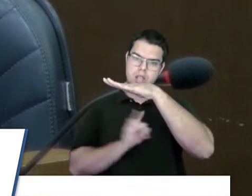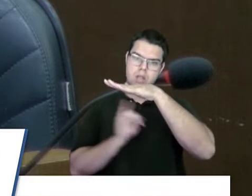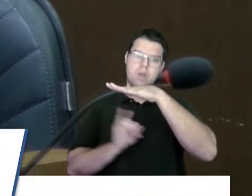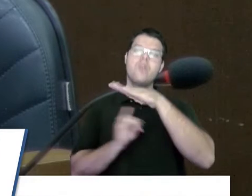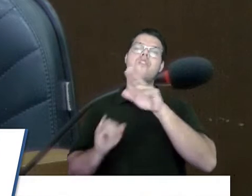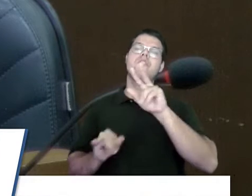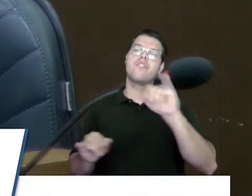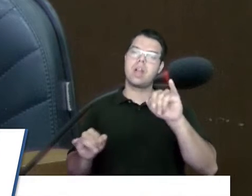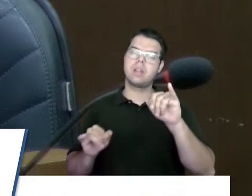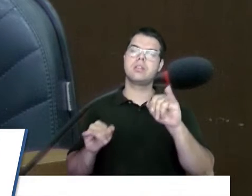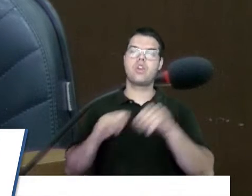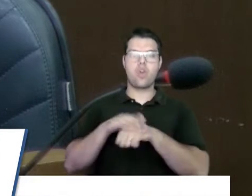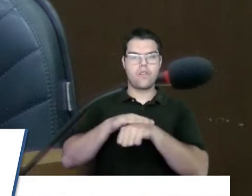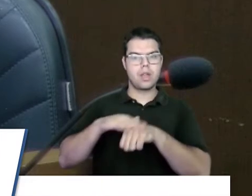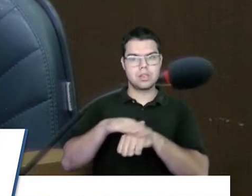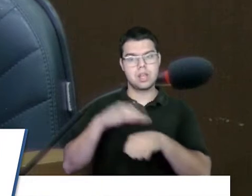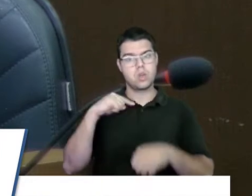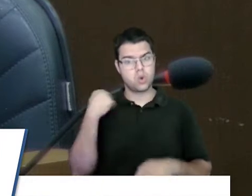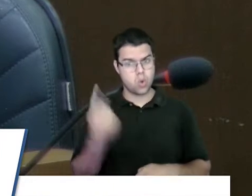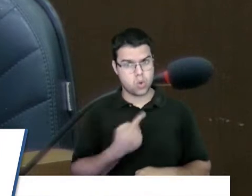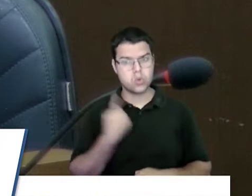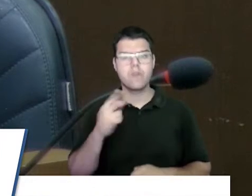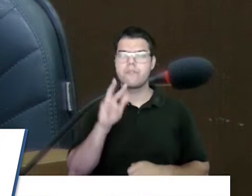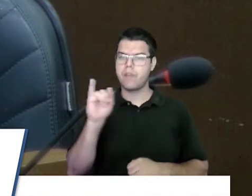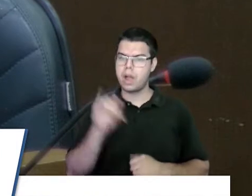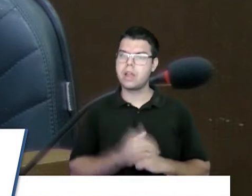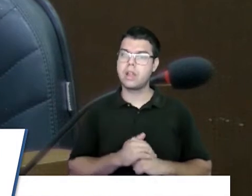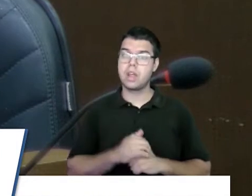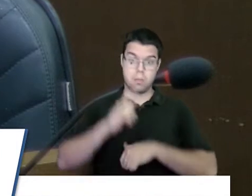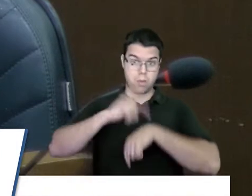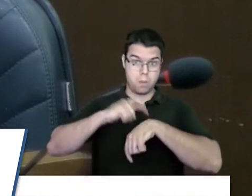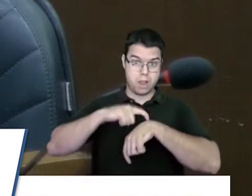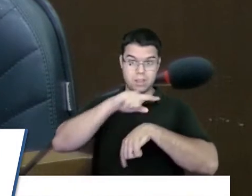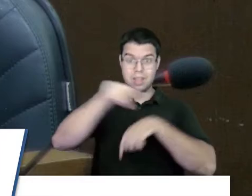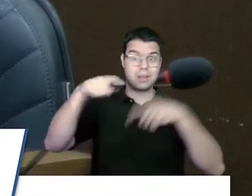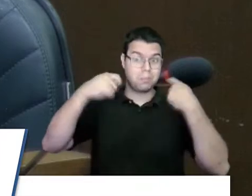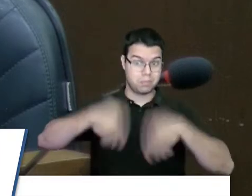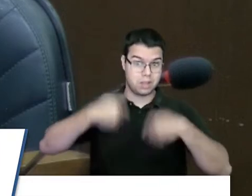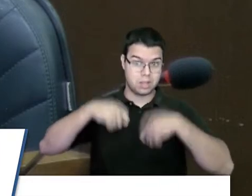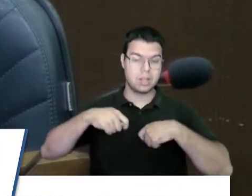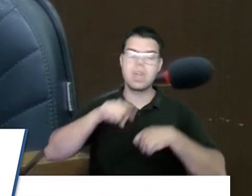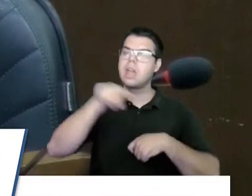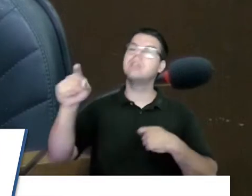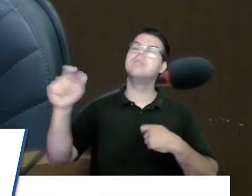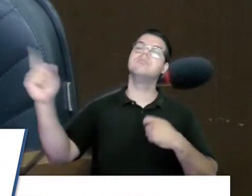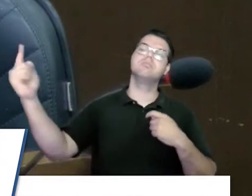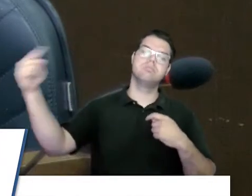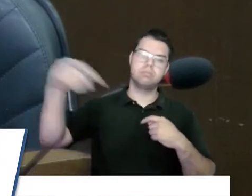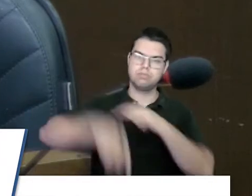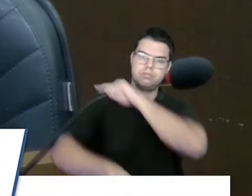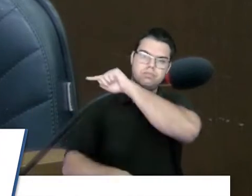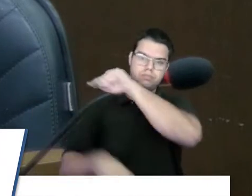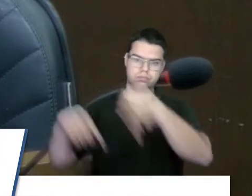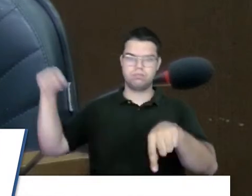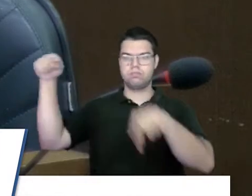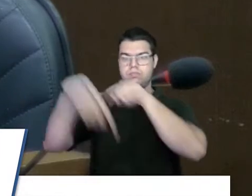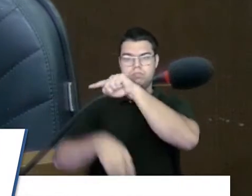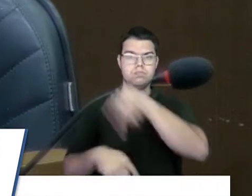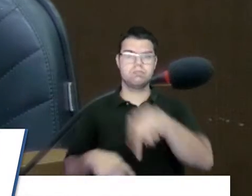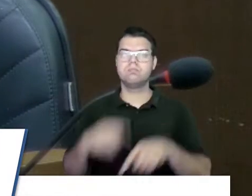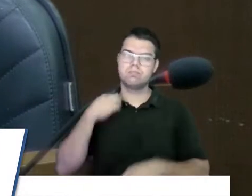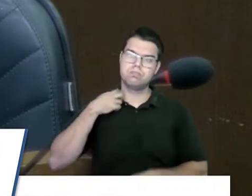conversar conosco, porque nos momentos que eles precisam, eles vêm aqui e meio que